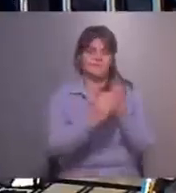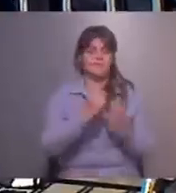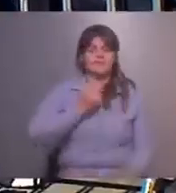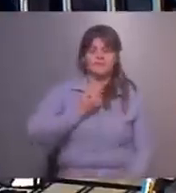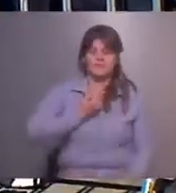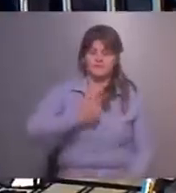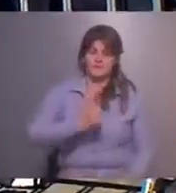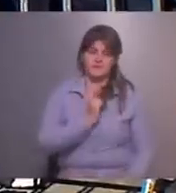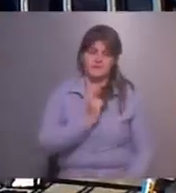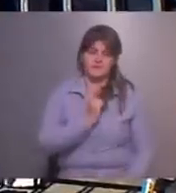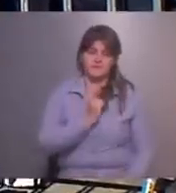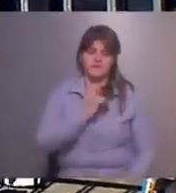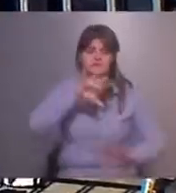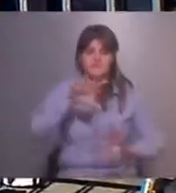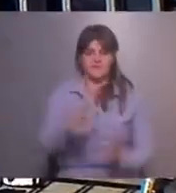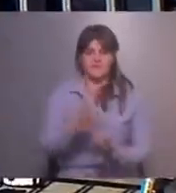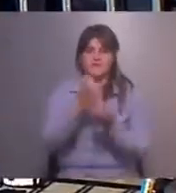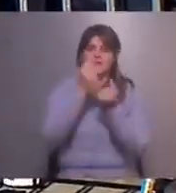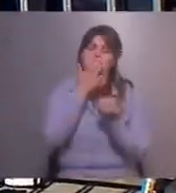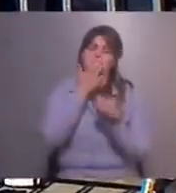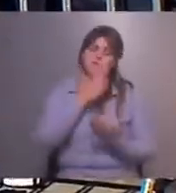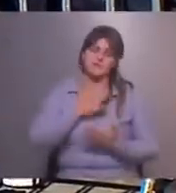É nosso dever.